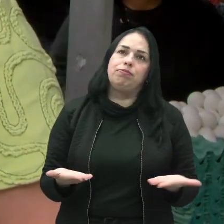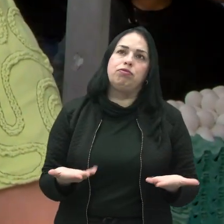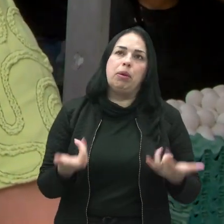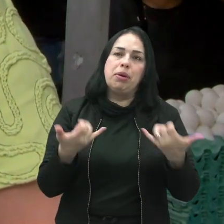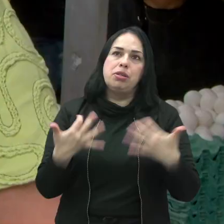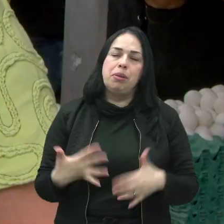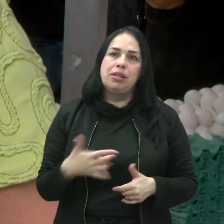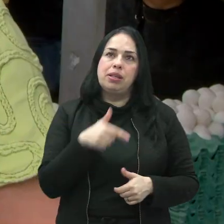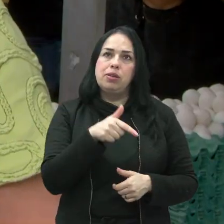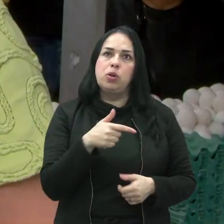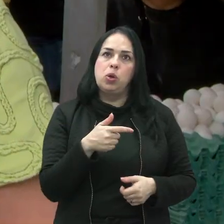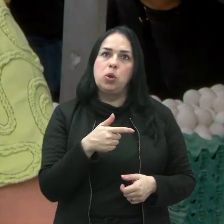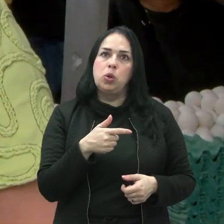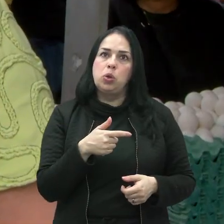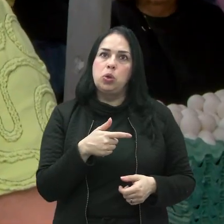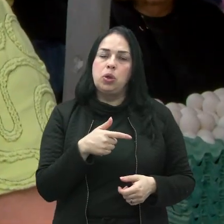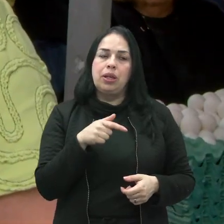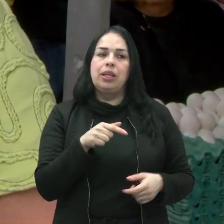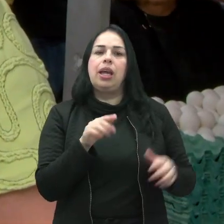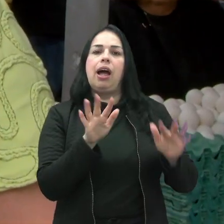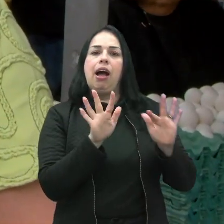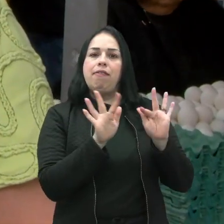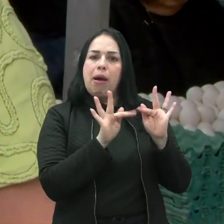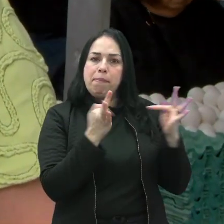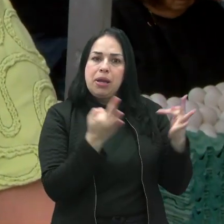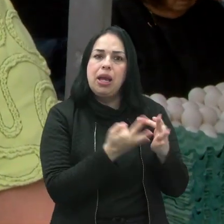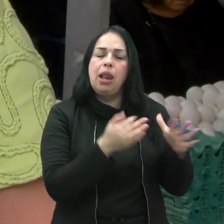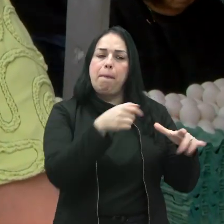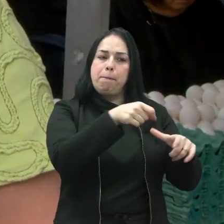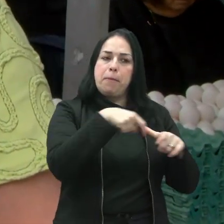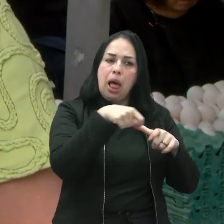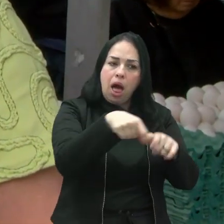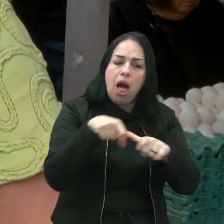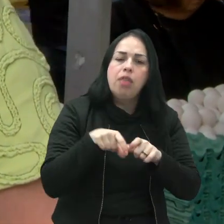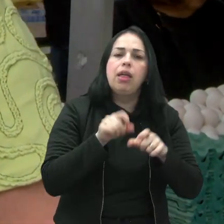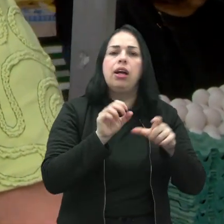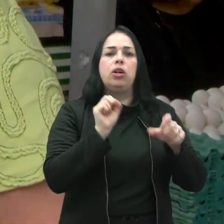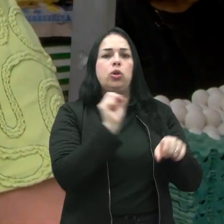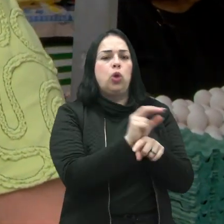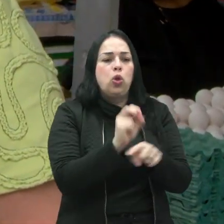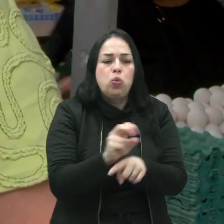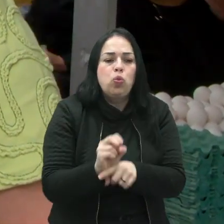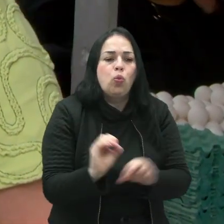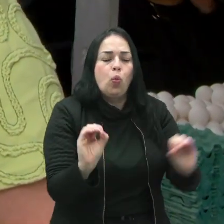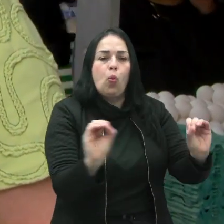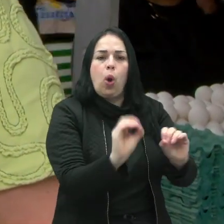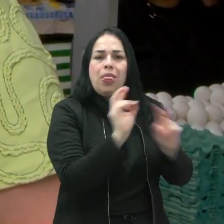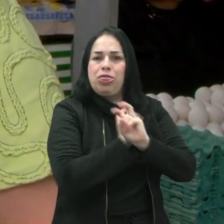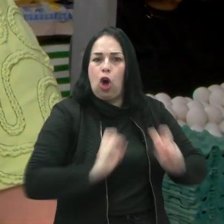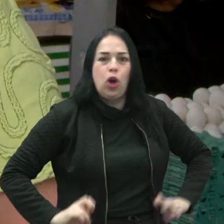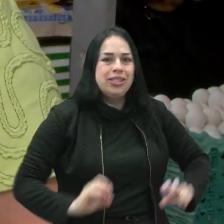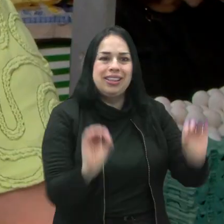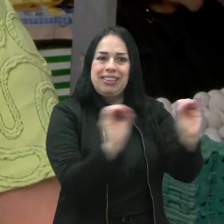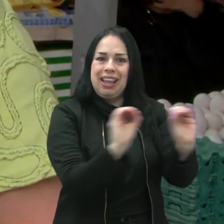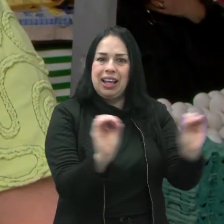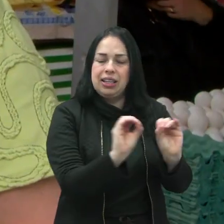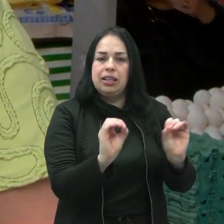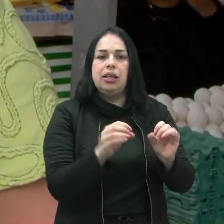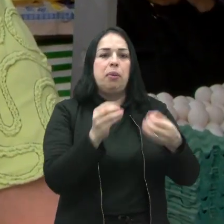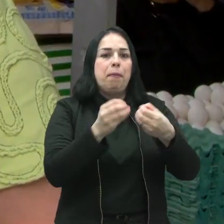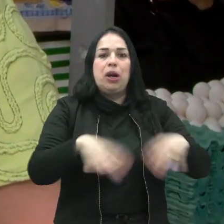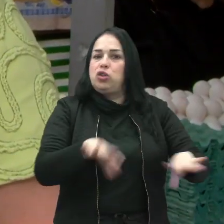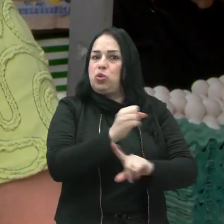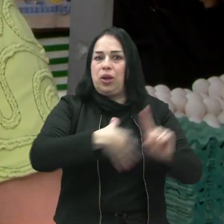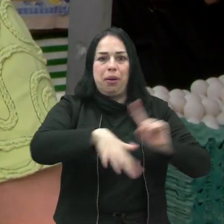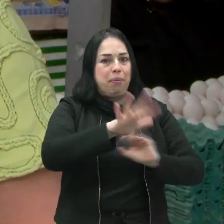vamos dizer assim, consumir de agricultura familiar, agricultura orgânica que não agride o meio ambiente, não só pelo meio ambiente, mas